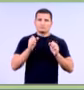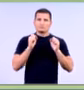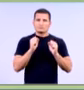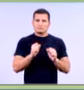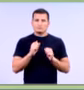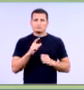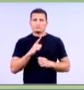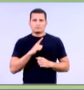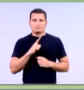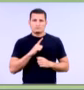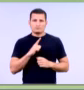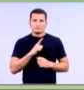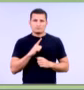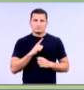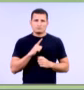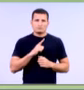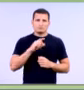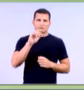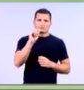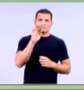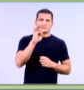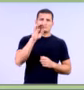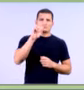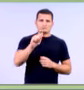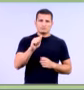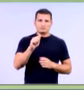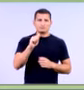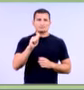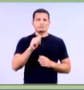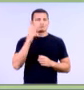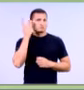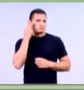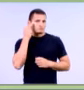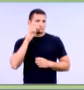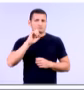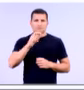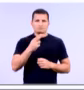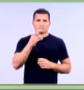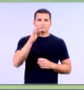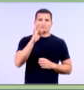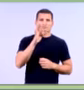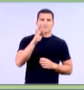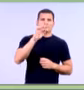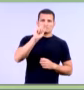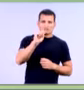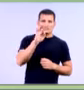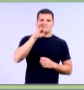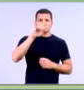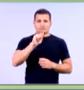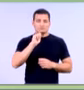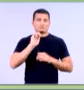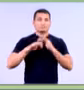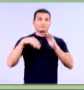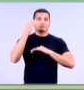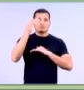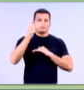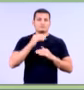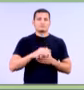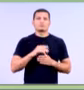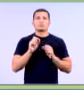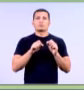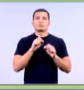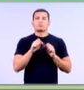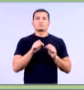ter a ata tradicional ou a ata moderna. O que vai determinar é que você precisa sempre